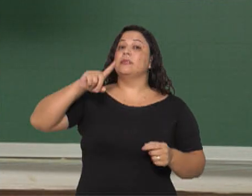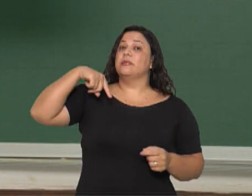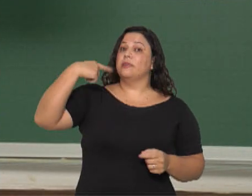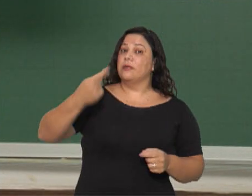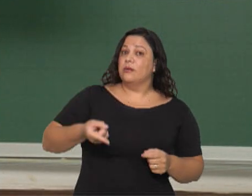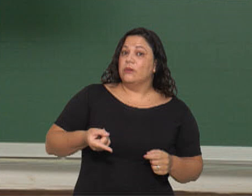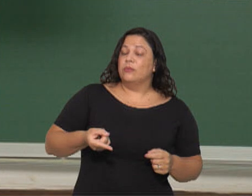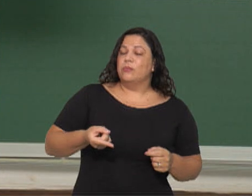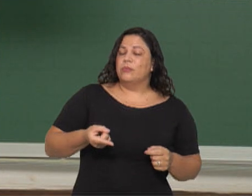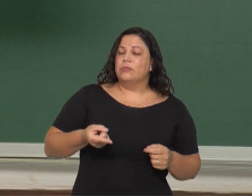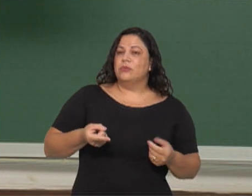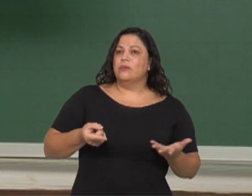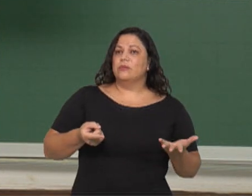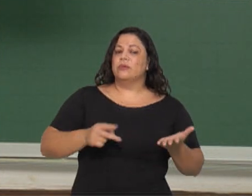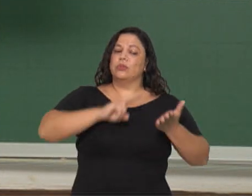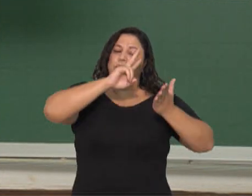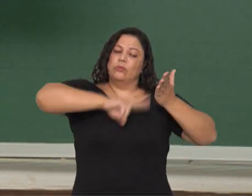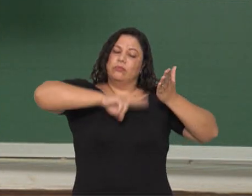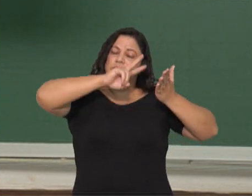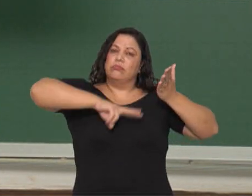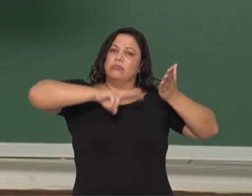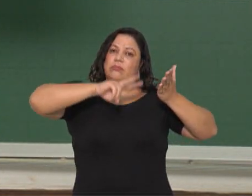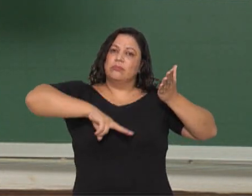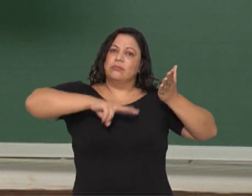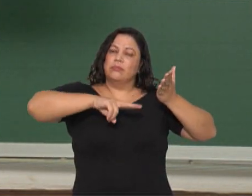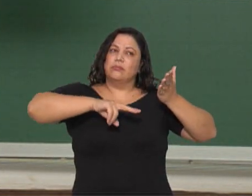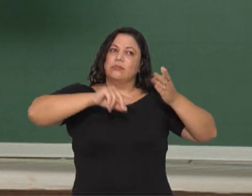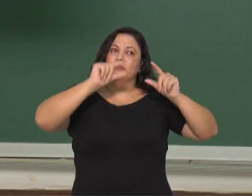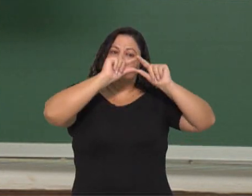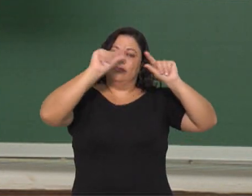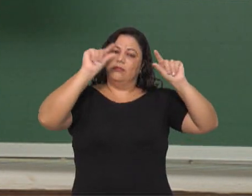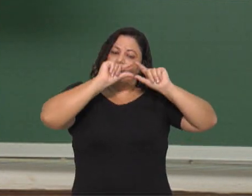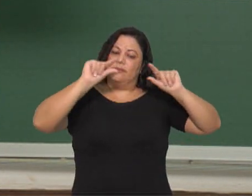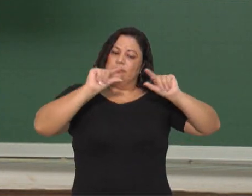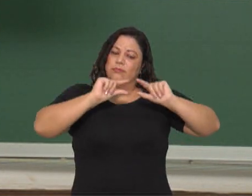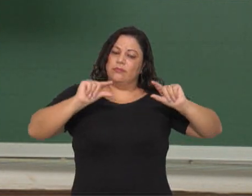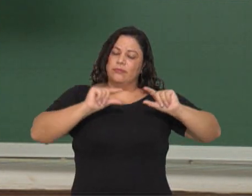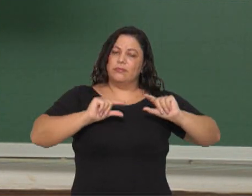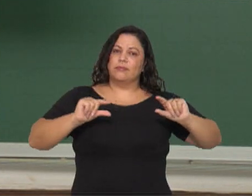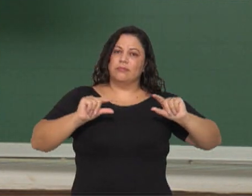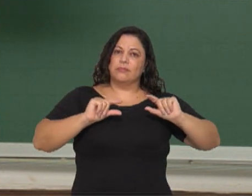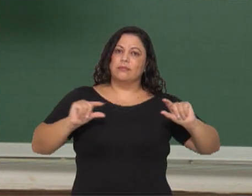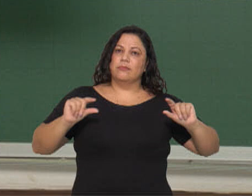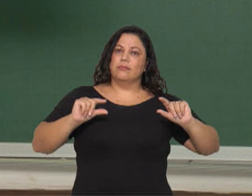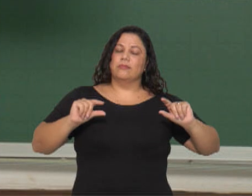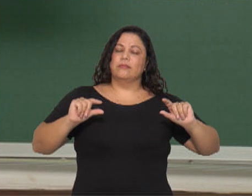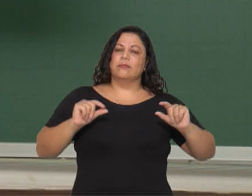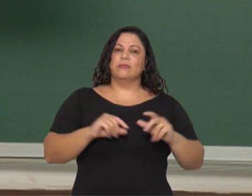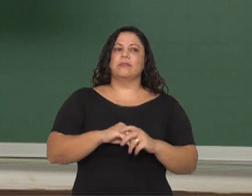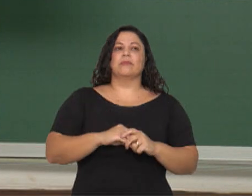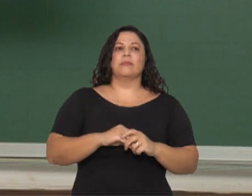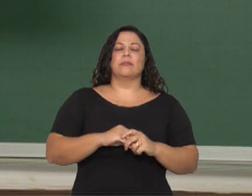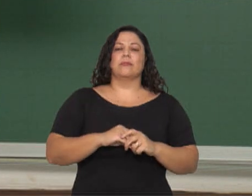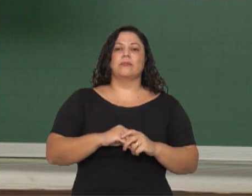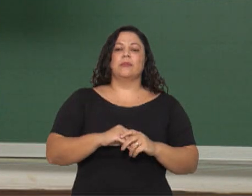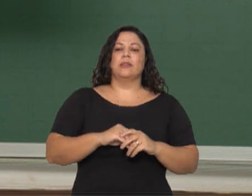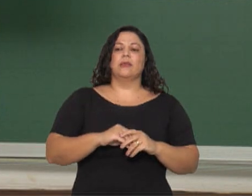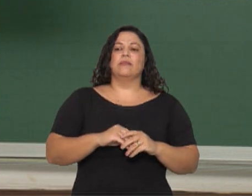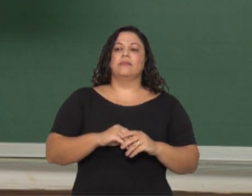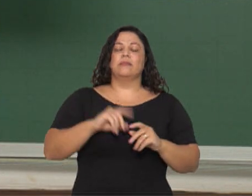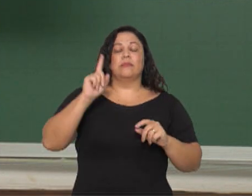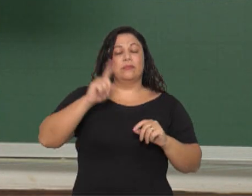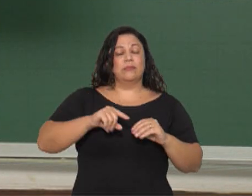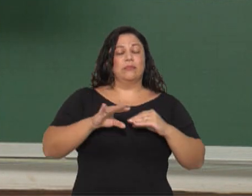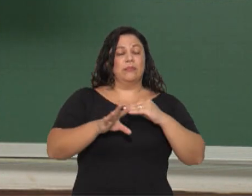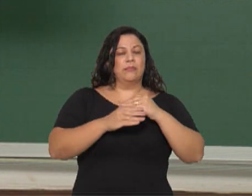nós vamos então já fazendo a leitura deste fragmento, que inclusive é para concluir uma parte do nosso poema em